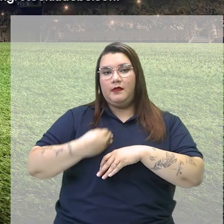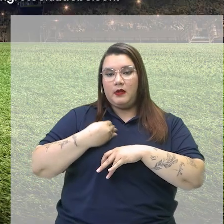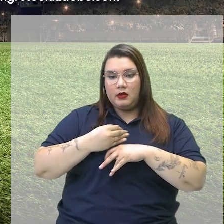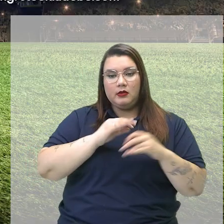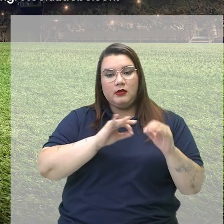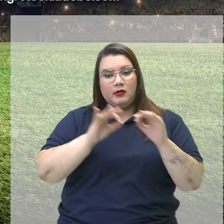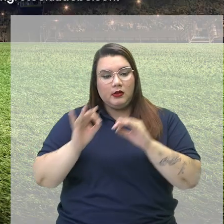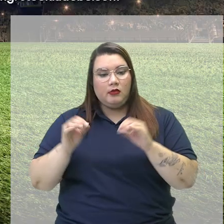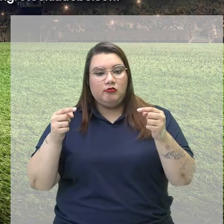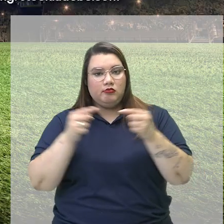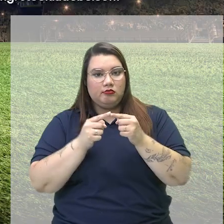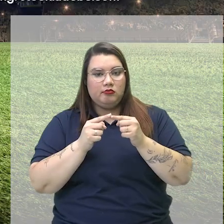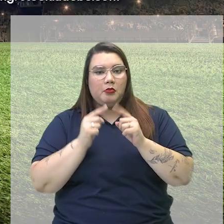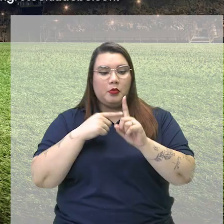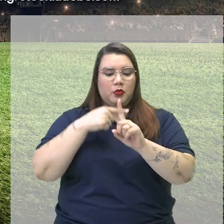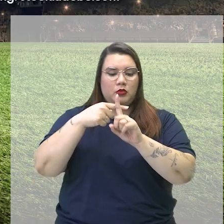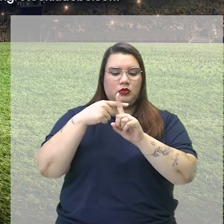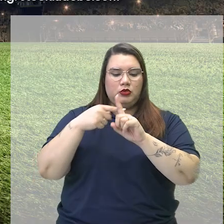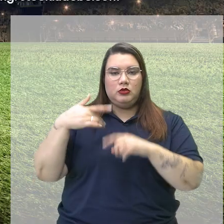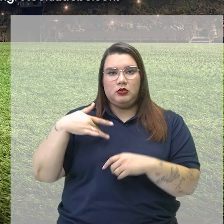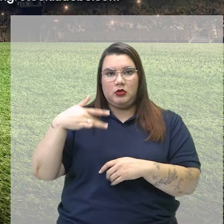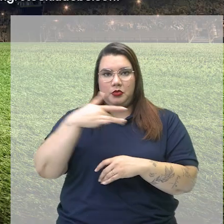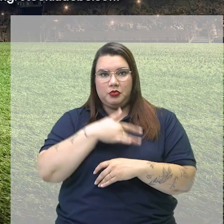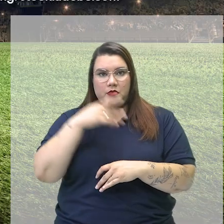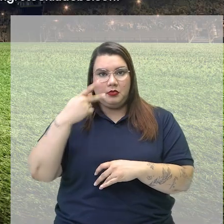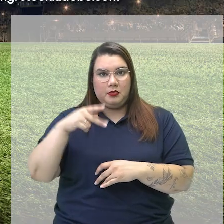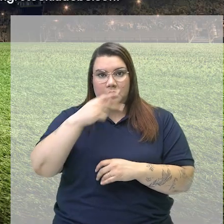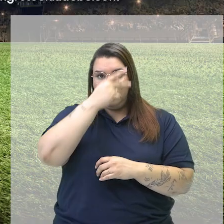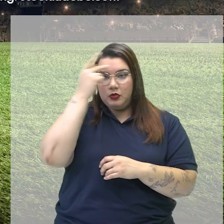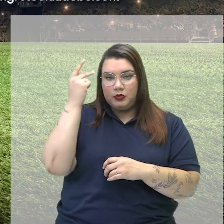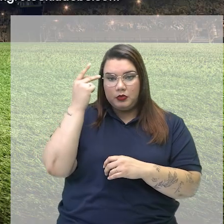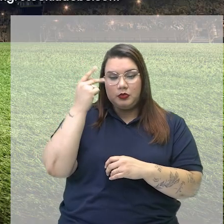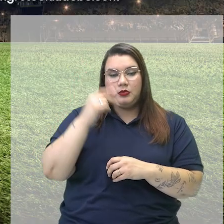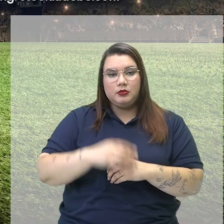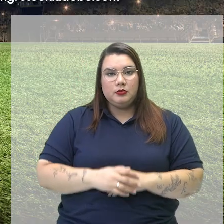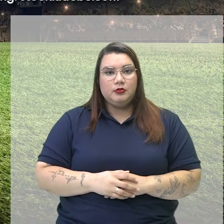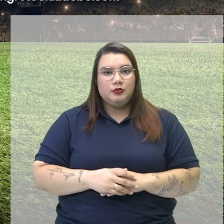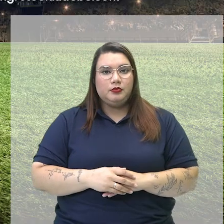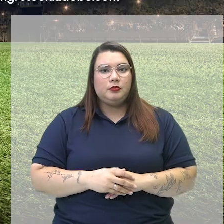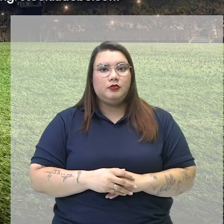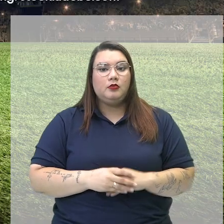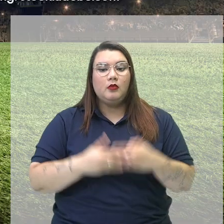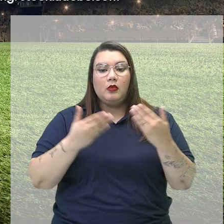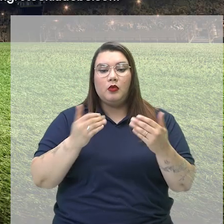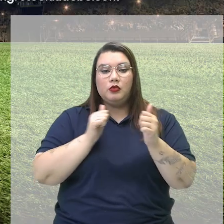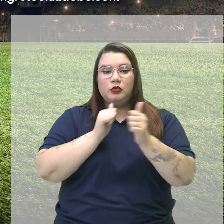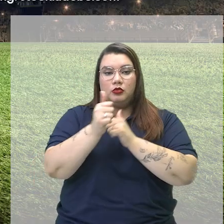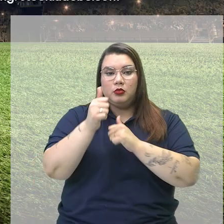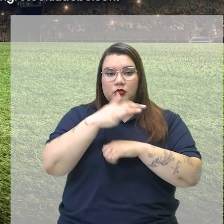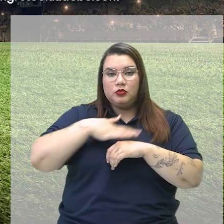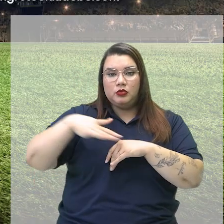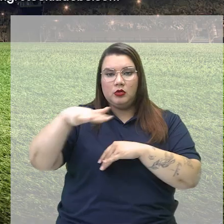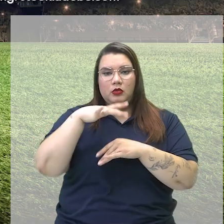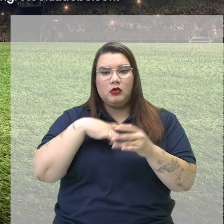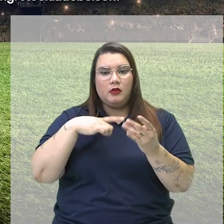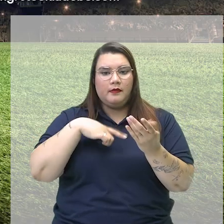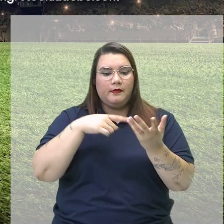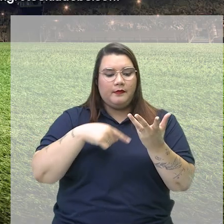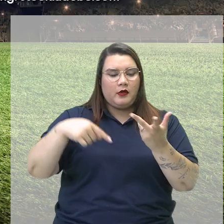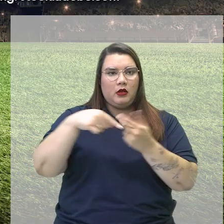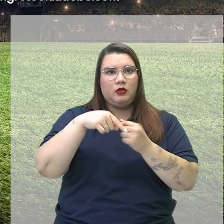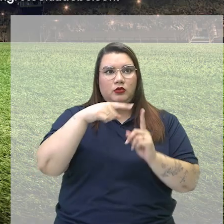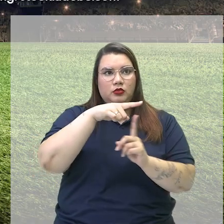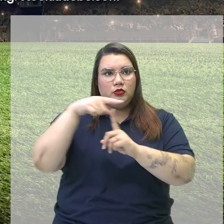positivamente na saúde daquele indivíduo. E o esporte, no geral, Existem diversas modalidades